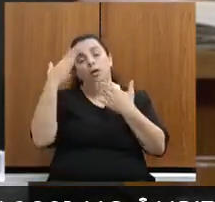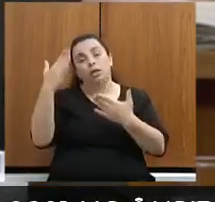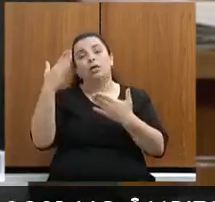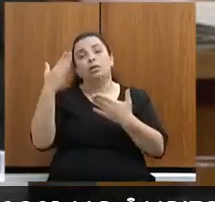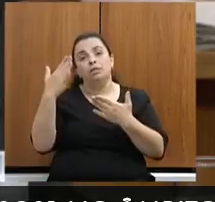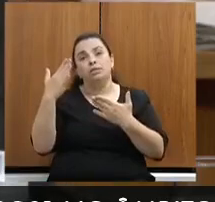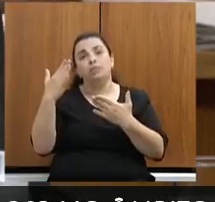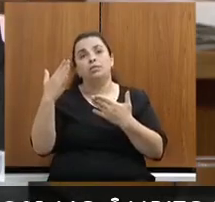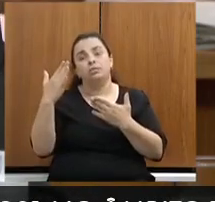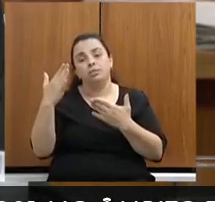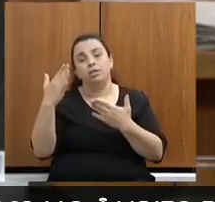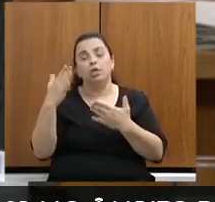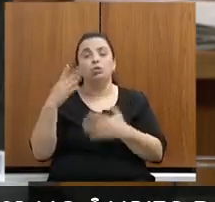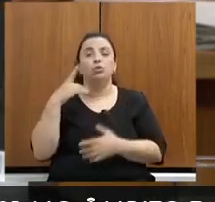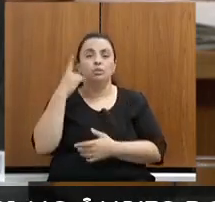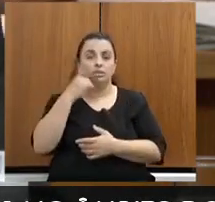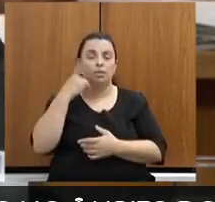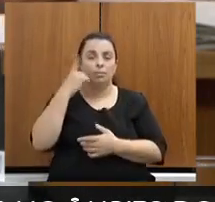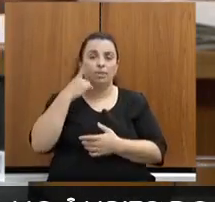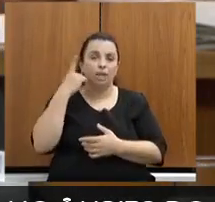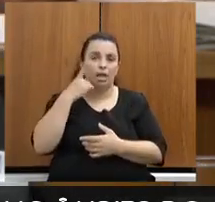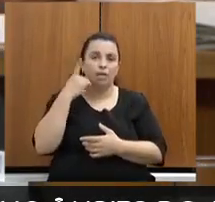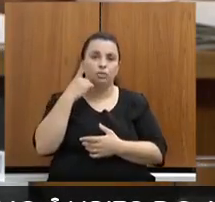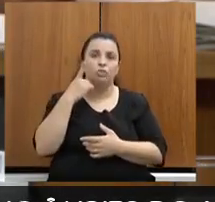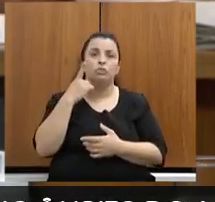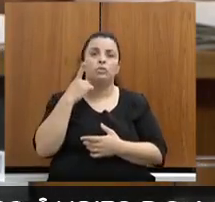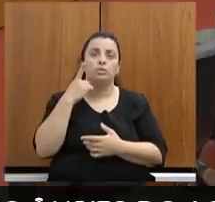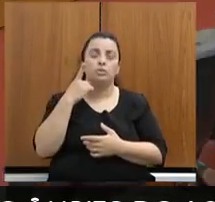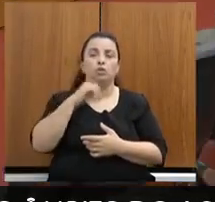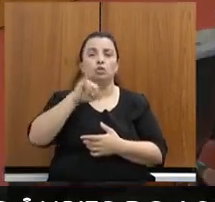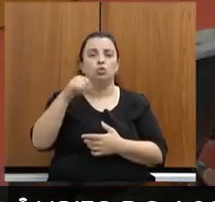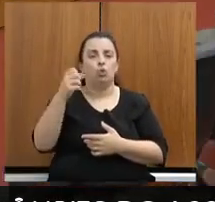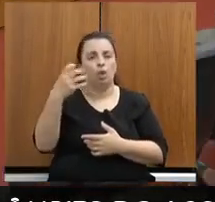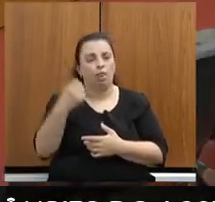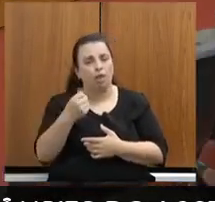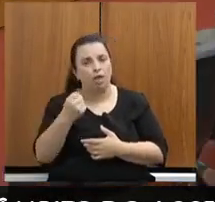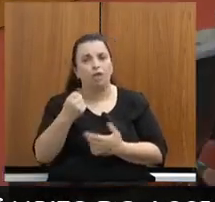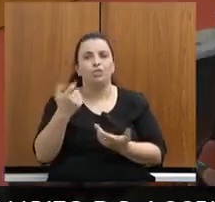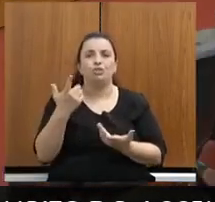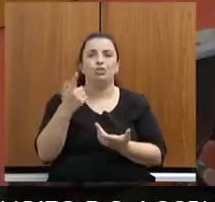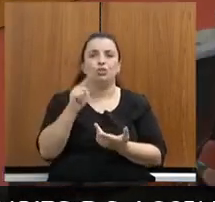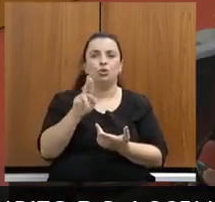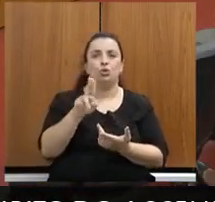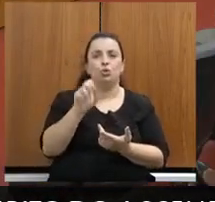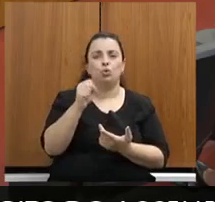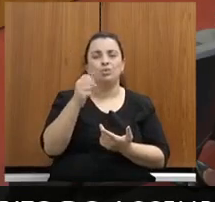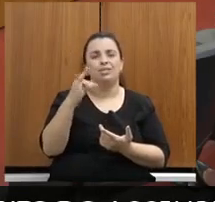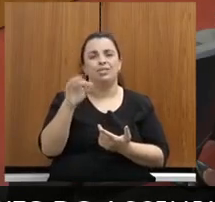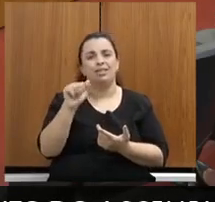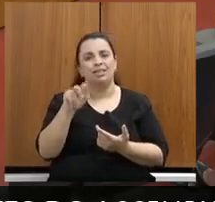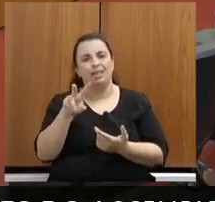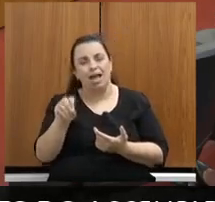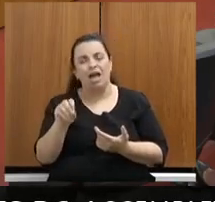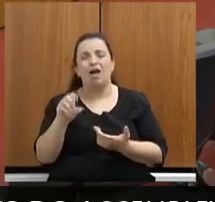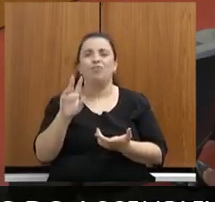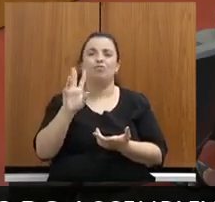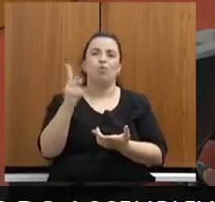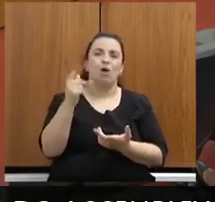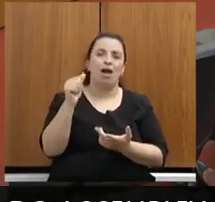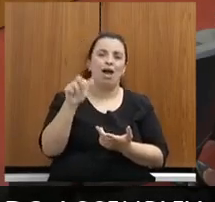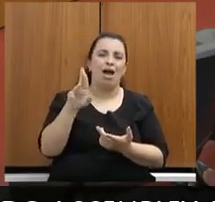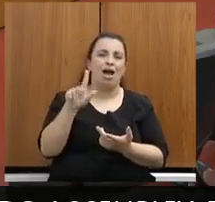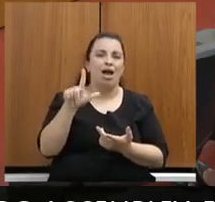dos nossos queridos deputados Sérgio Leite Gustavo Santana Deputado Arlen Santiago